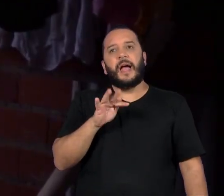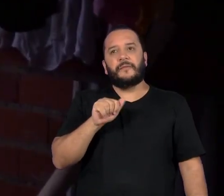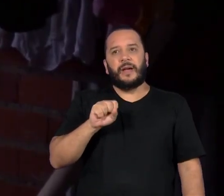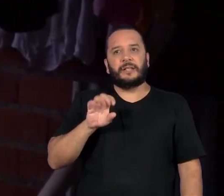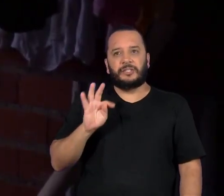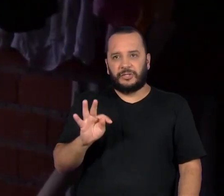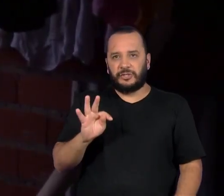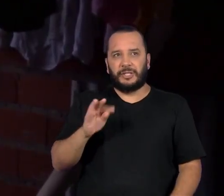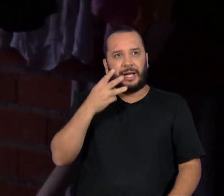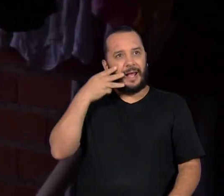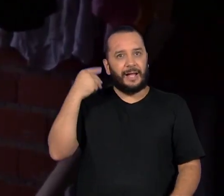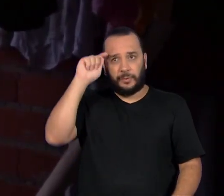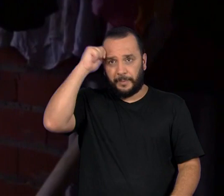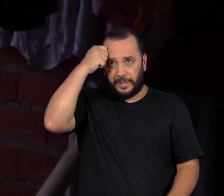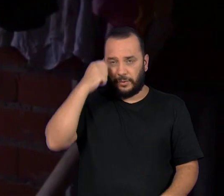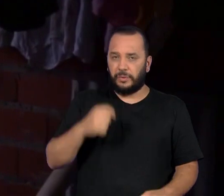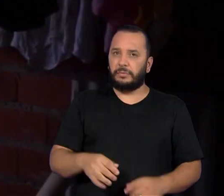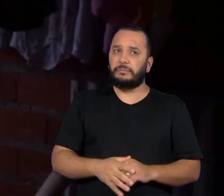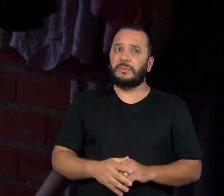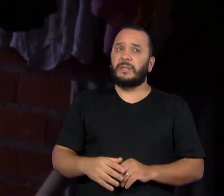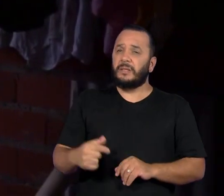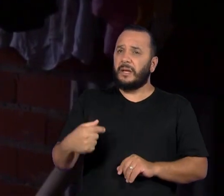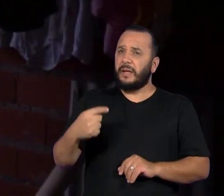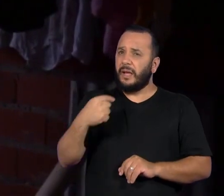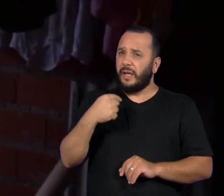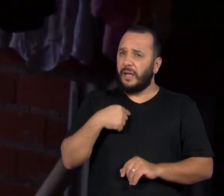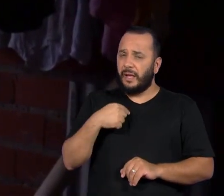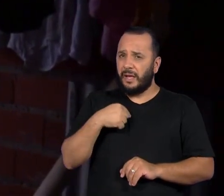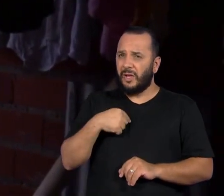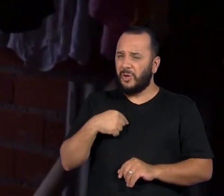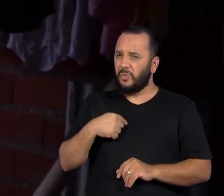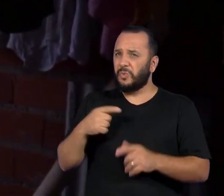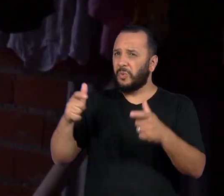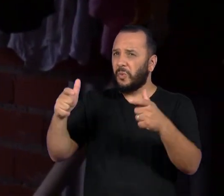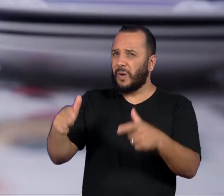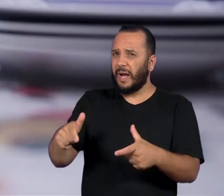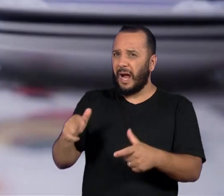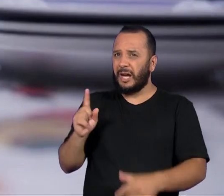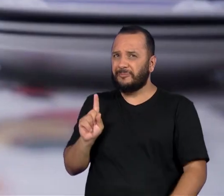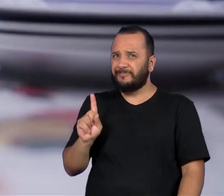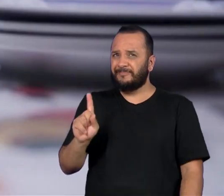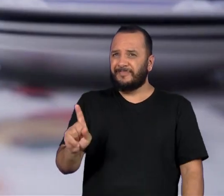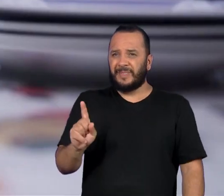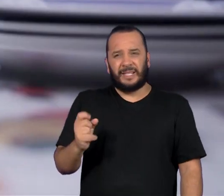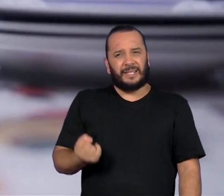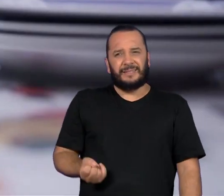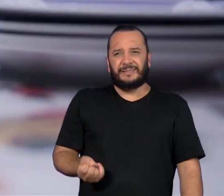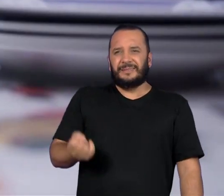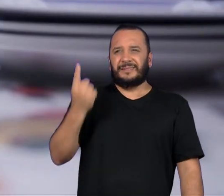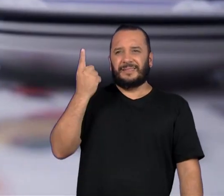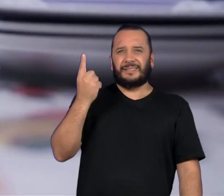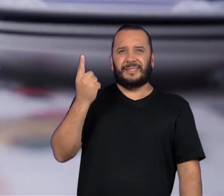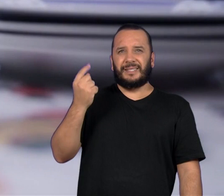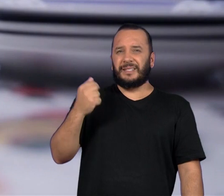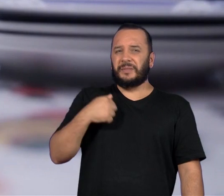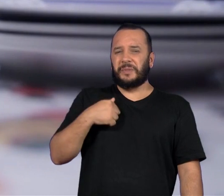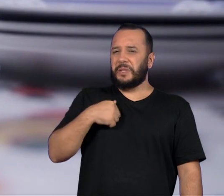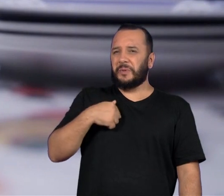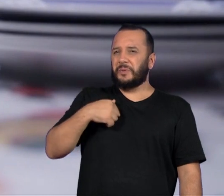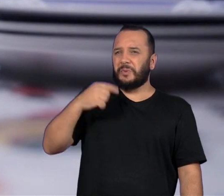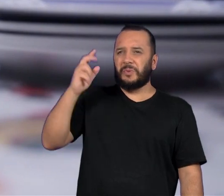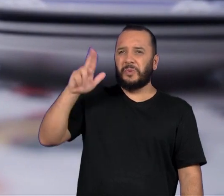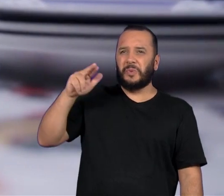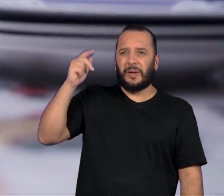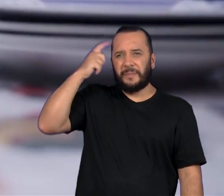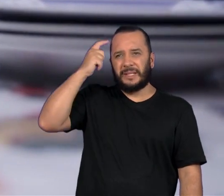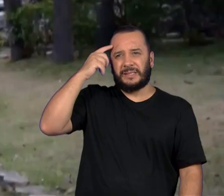Para mim era como se eu estava pisando num terreno estranho, num lugar que jamais eu pensei em vir nem a passeio. Eu nunca pensei em vir a